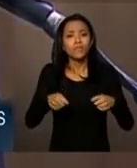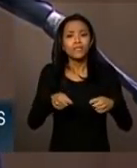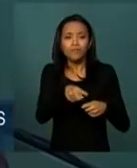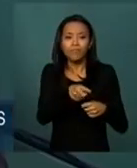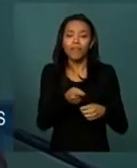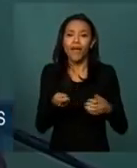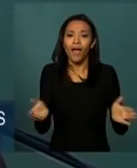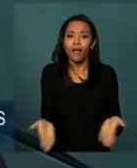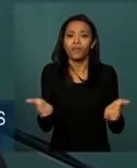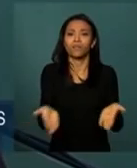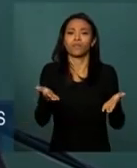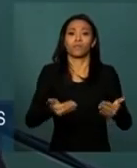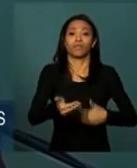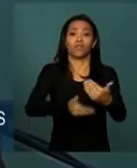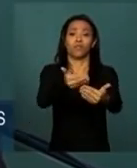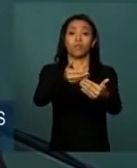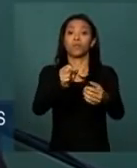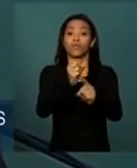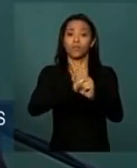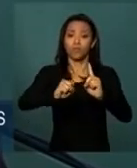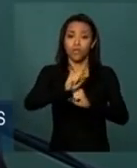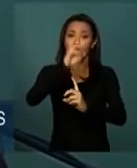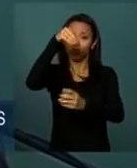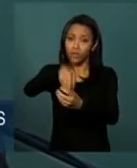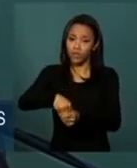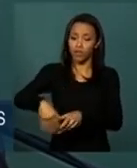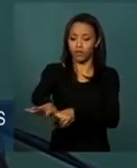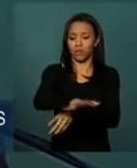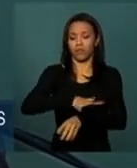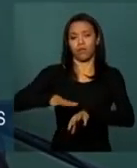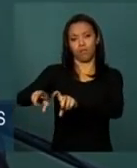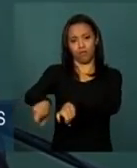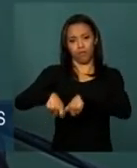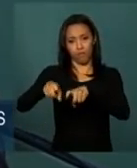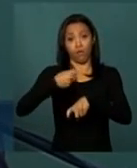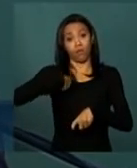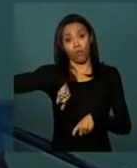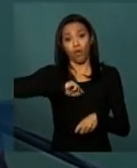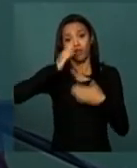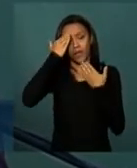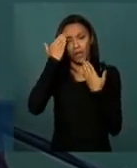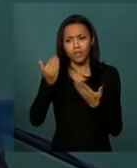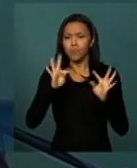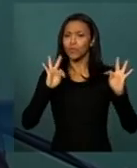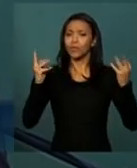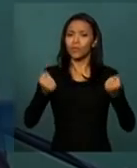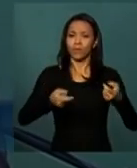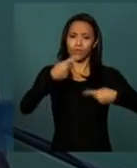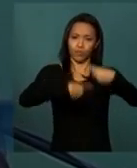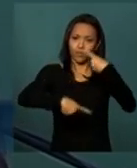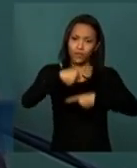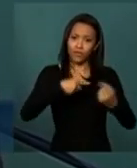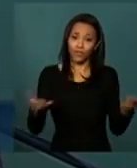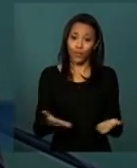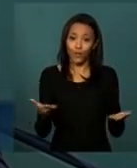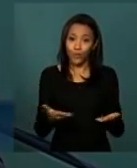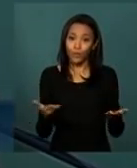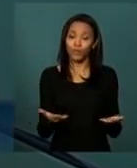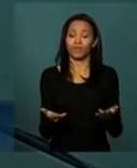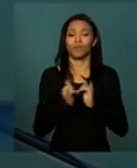se ter desenvolvimento social no meio rural. Então, nosso agradecimento por todas essas políticas que foram aqui